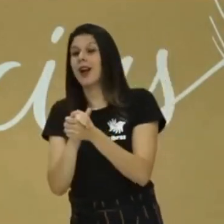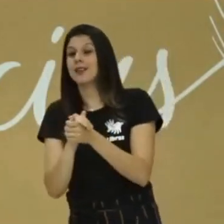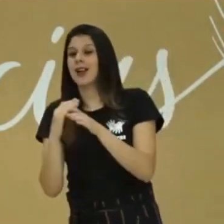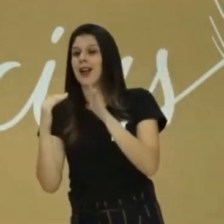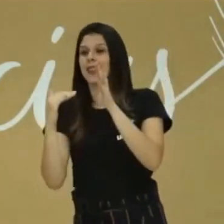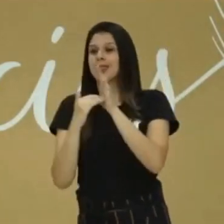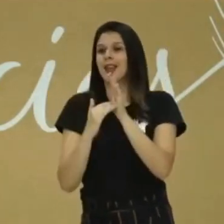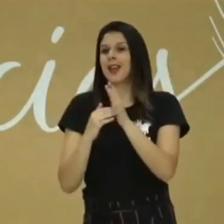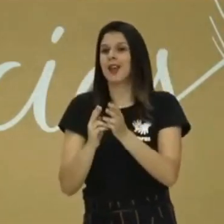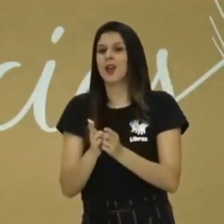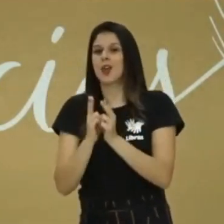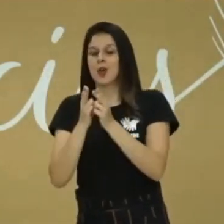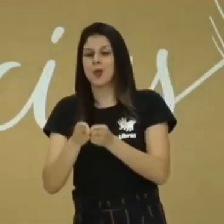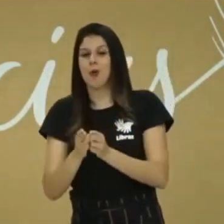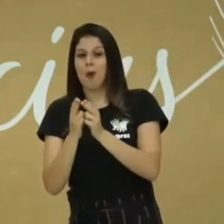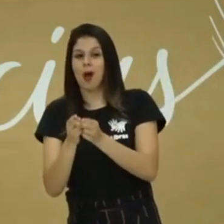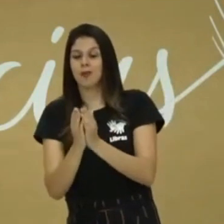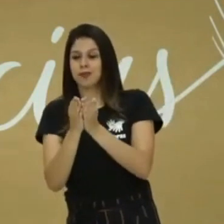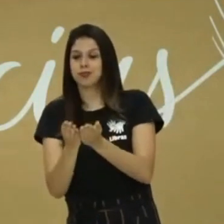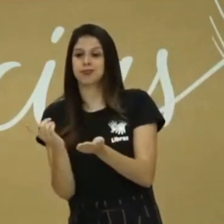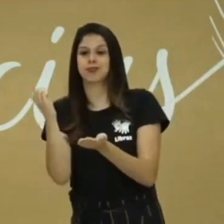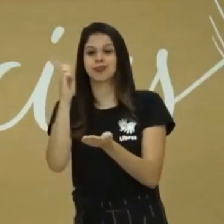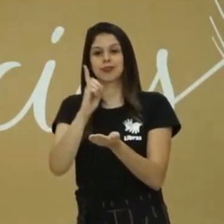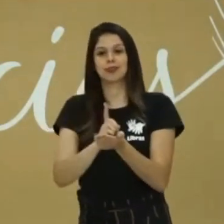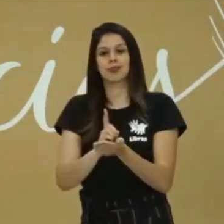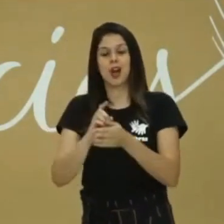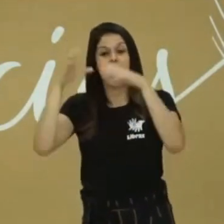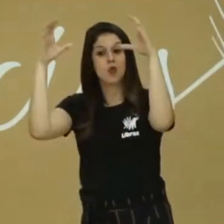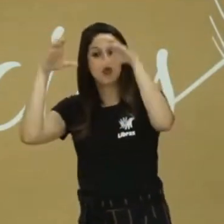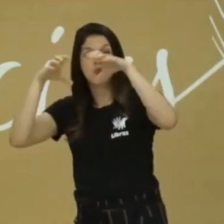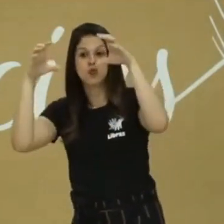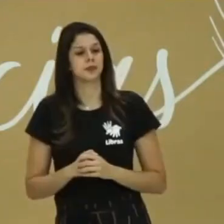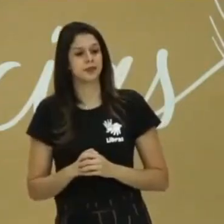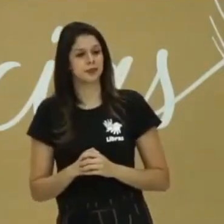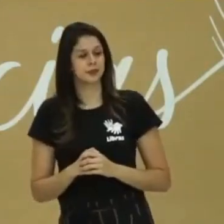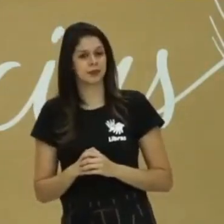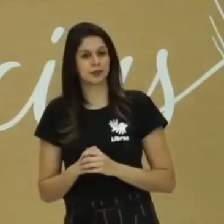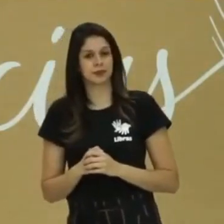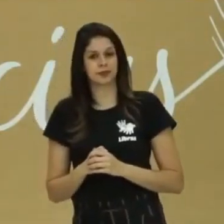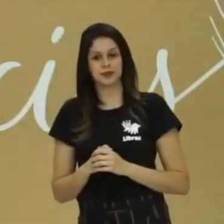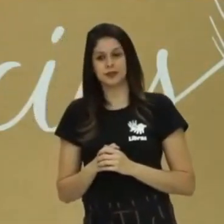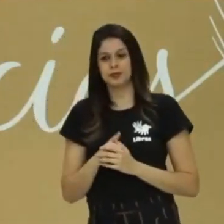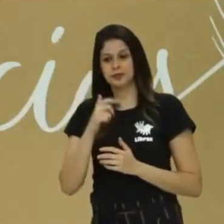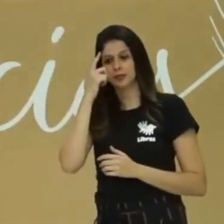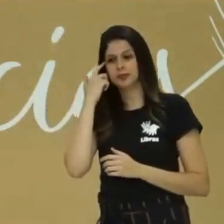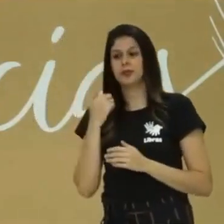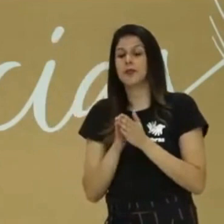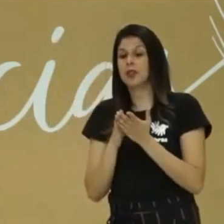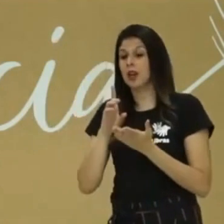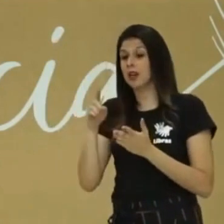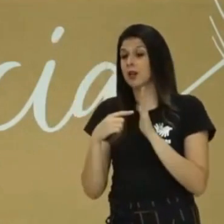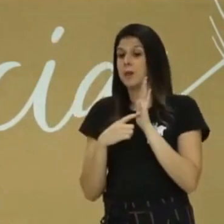em que Noé entrou na arca e veio o dilúvio e destruiu a todos essa passagem